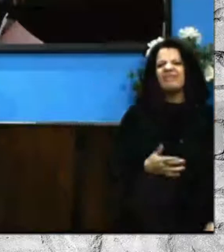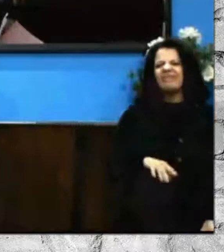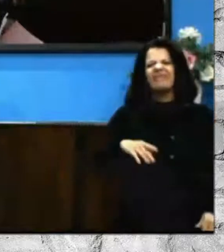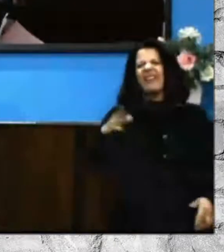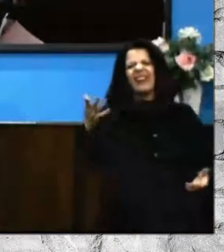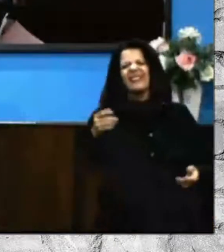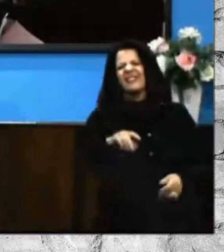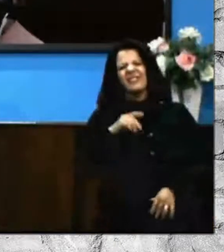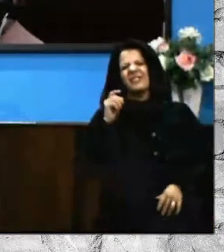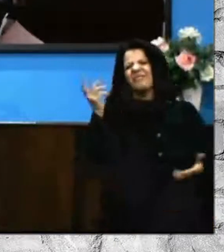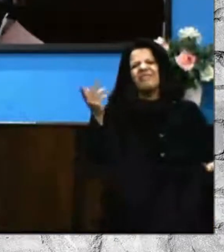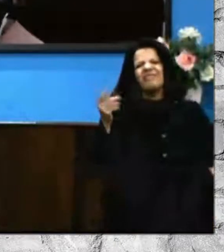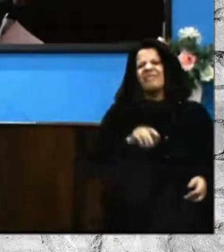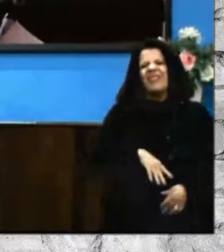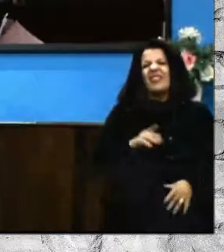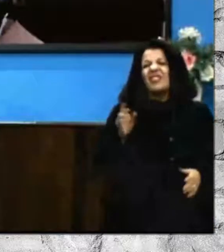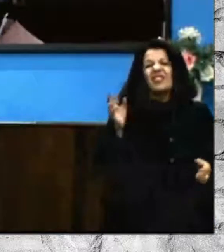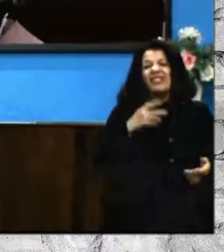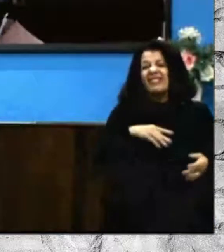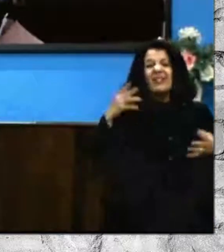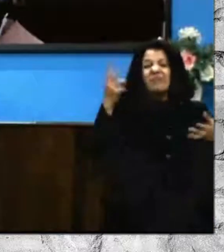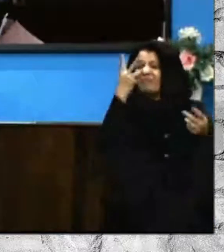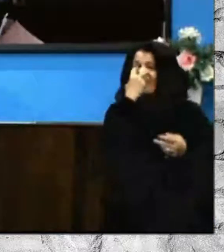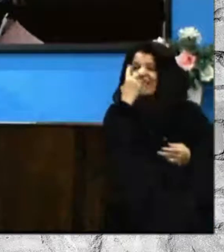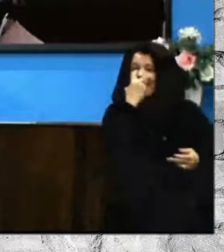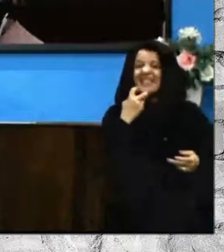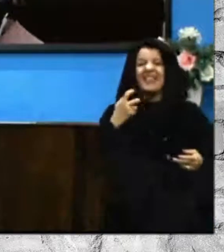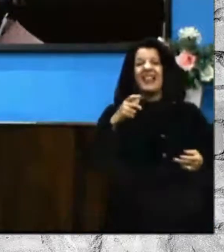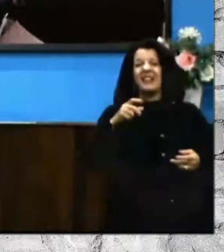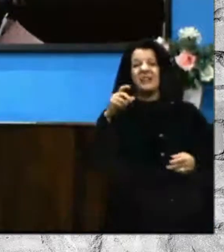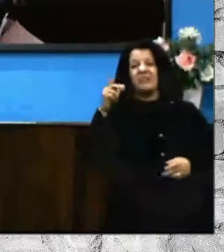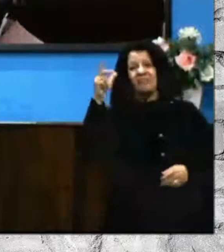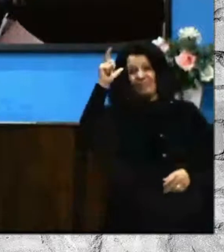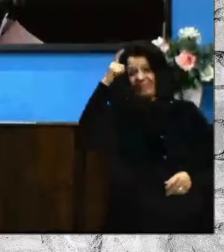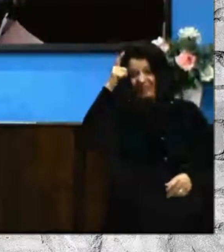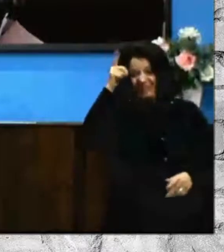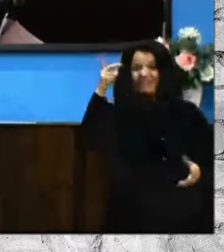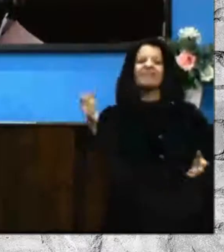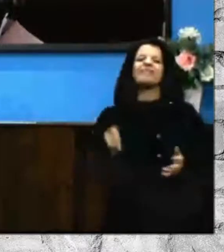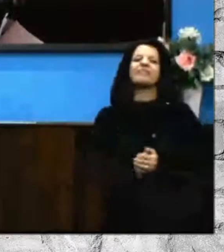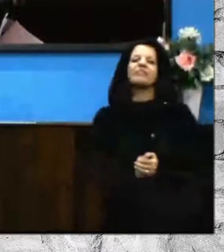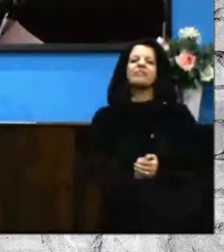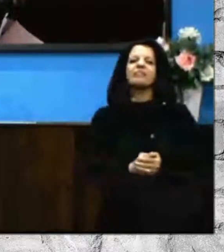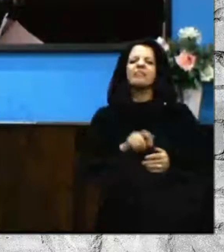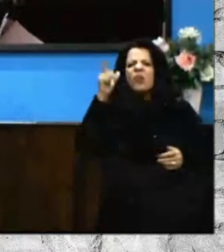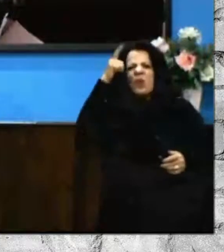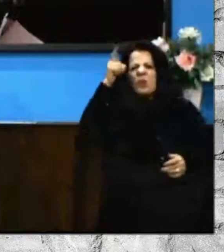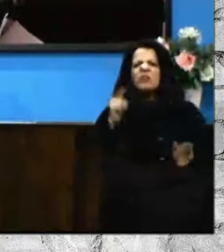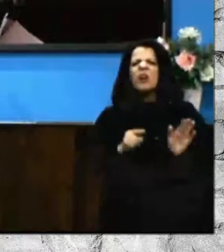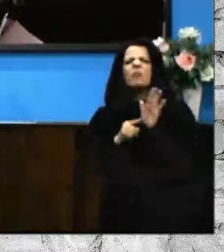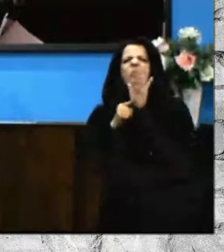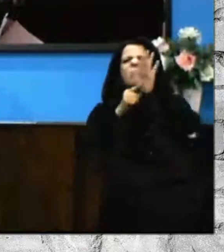estão capturados por ele. No caso de Jesus, o diabo levou a um alto monte, lhe mostrou todos os reinos e as glórias deste